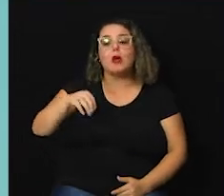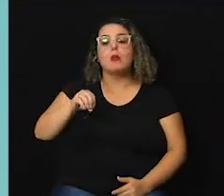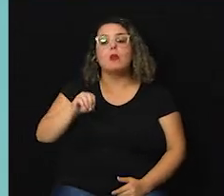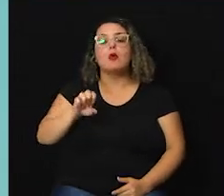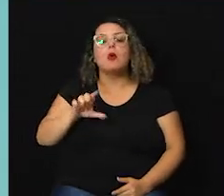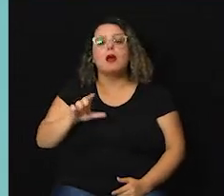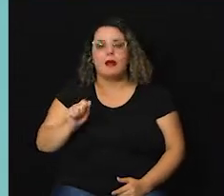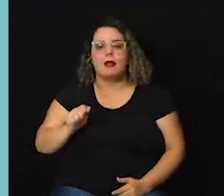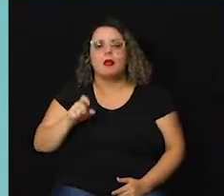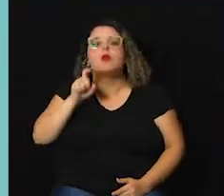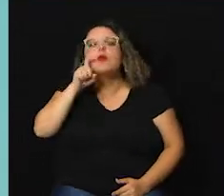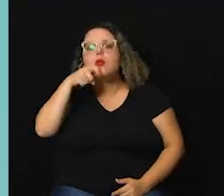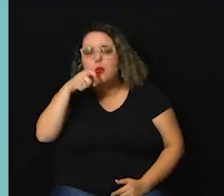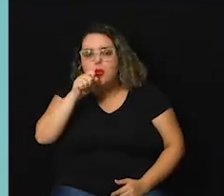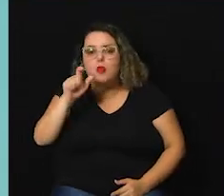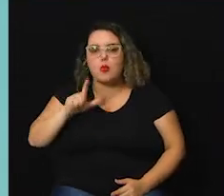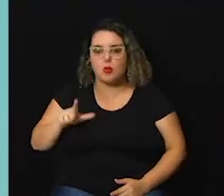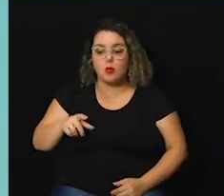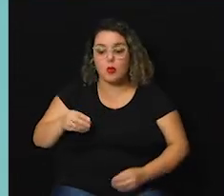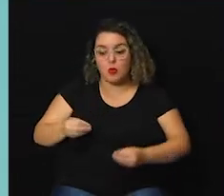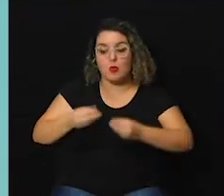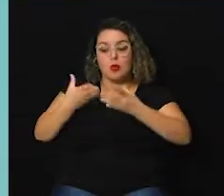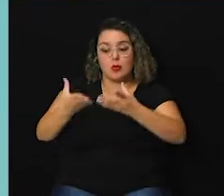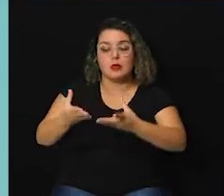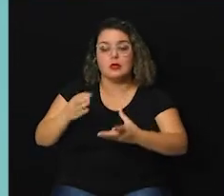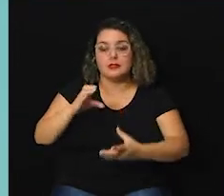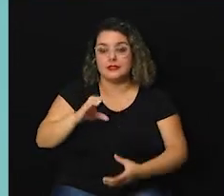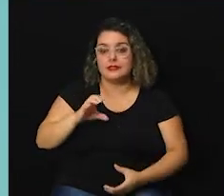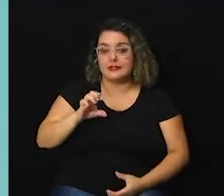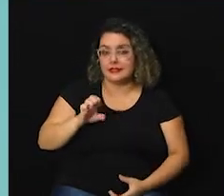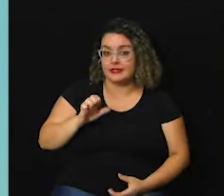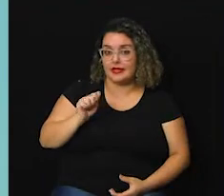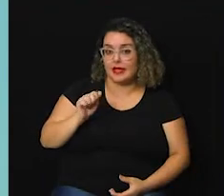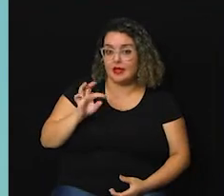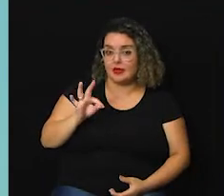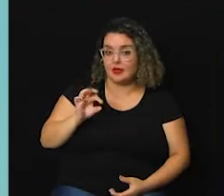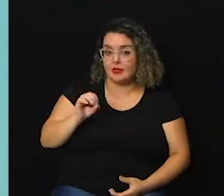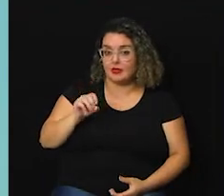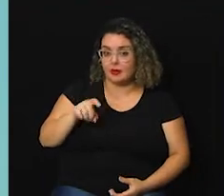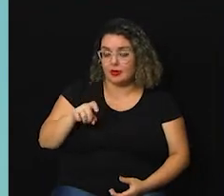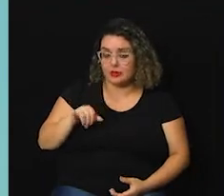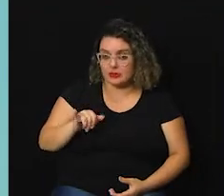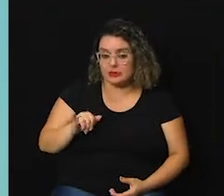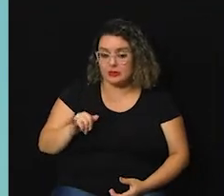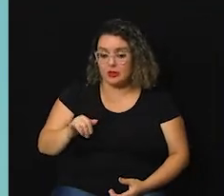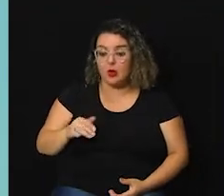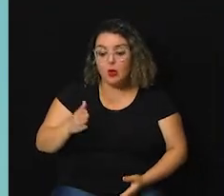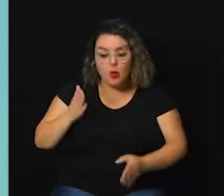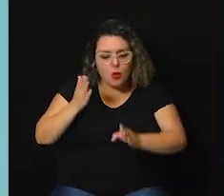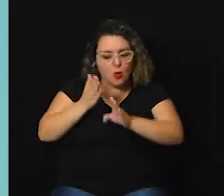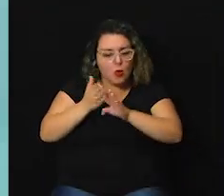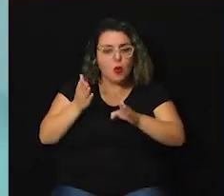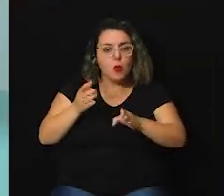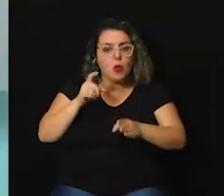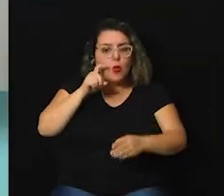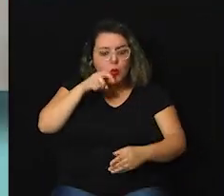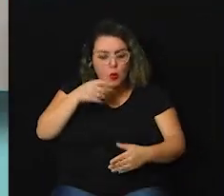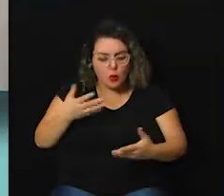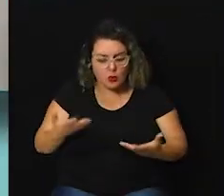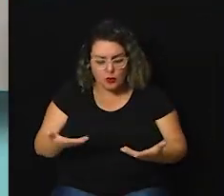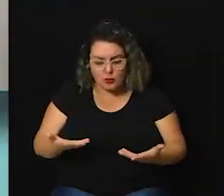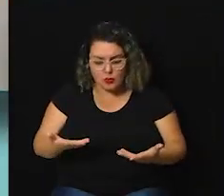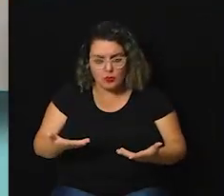desse indivíduo, e foi encaminhado para o CEATOX. A descrição do veterinário, quando encontrou esses animais,